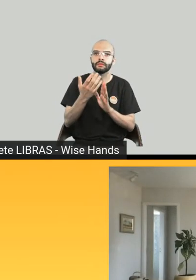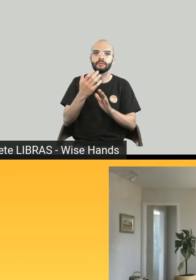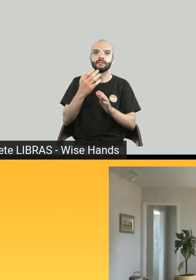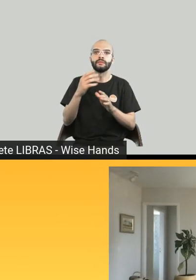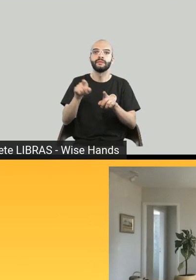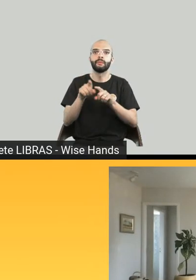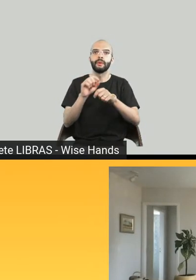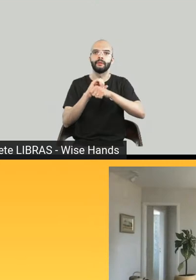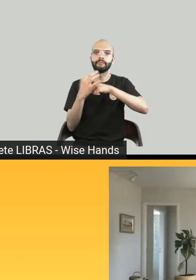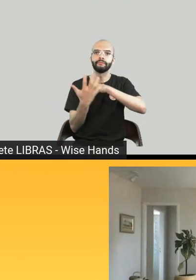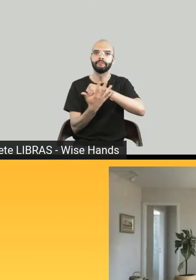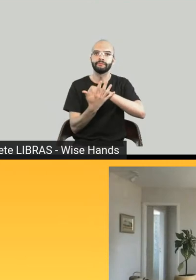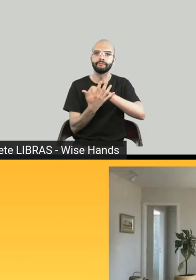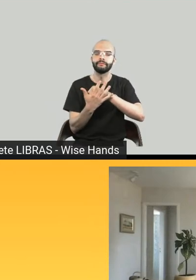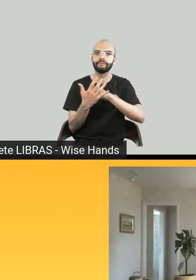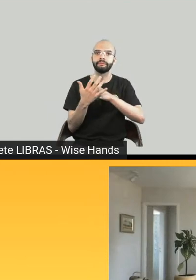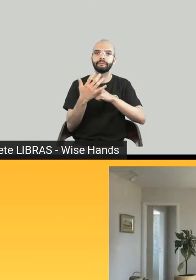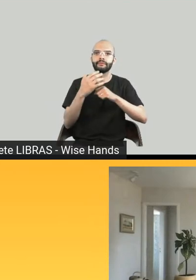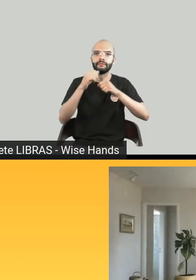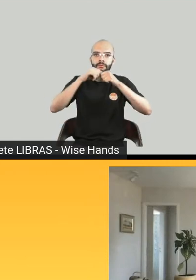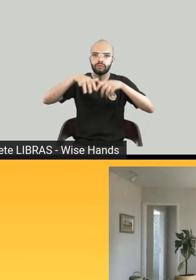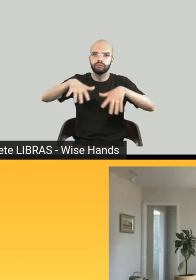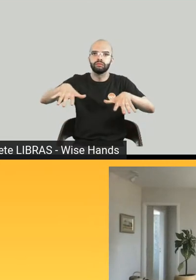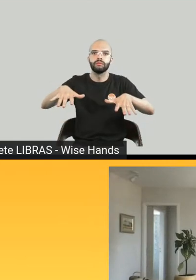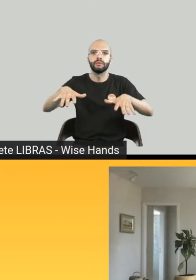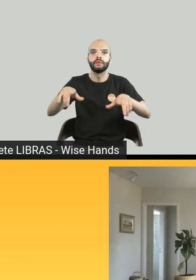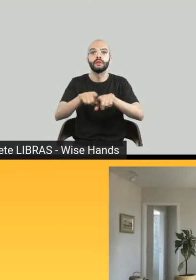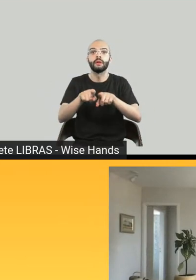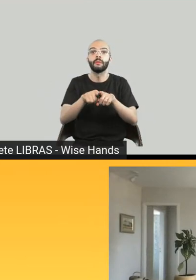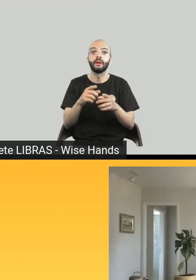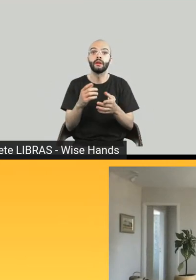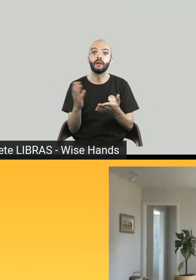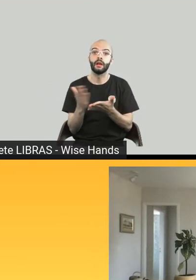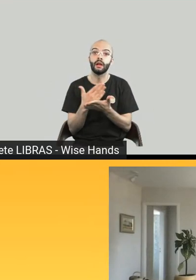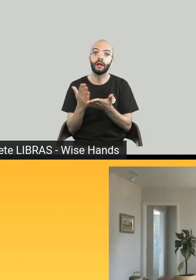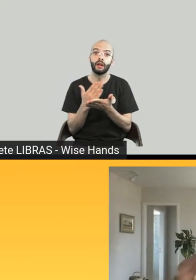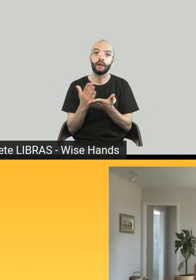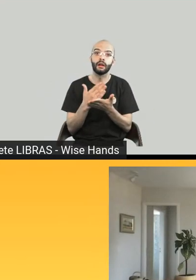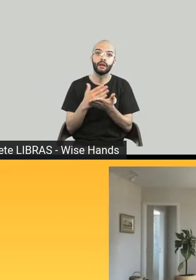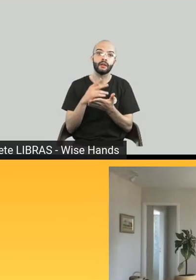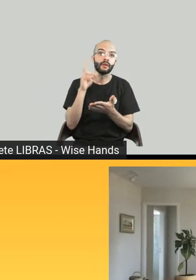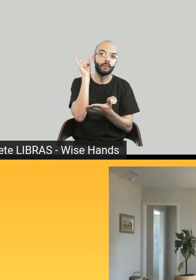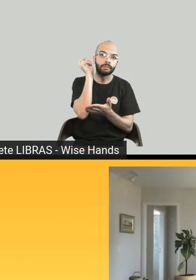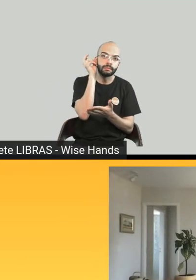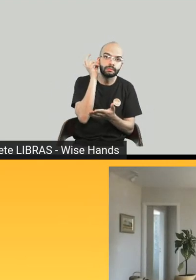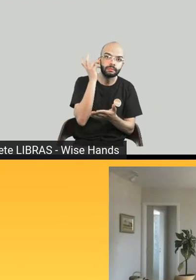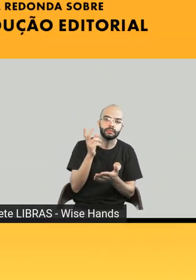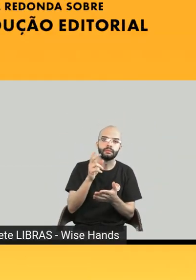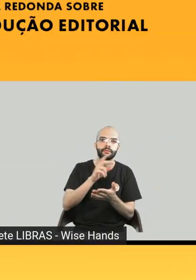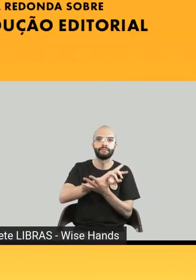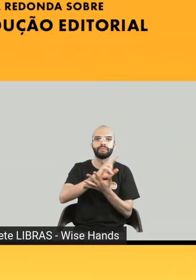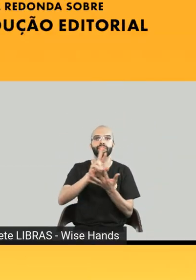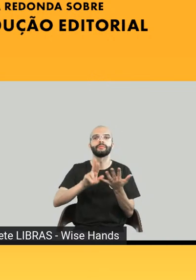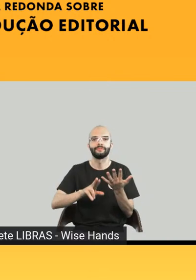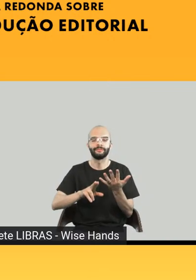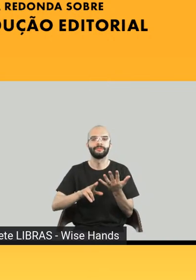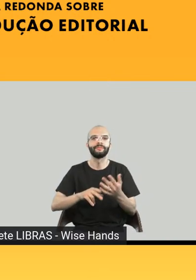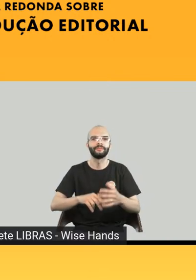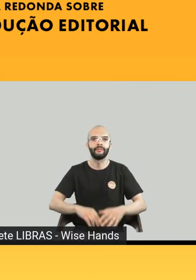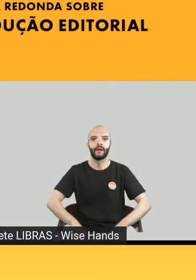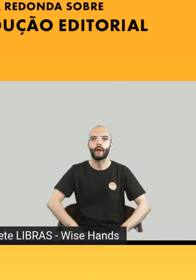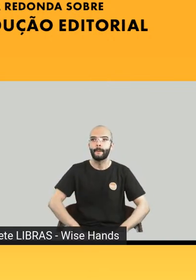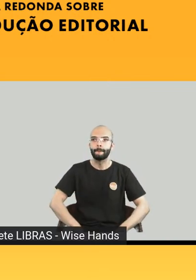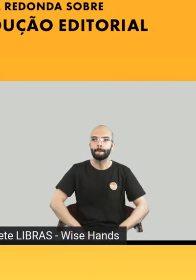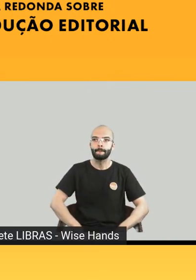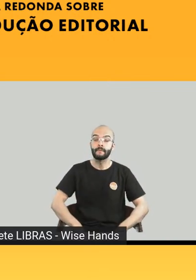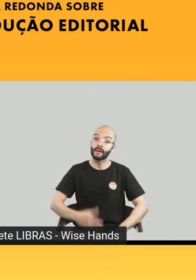questão do livro digital, audiobook, também. Fique à vontade. Isso. Obrigada, Bom dia a todos mais